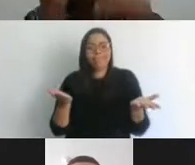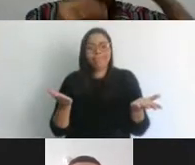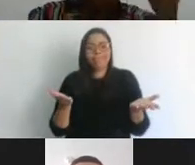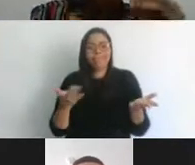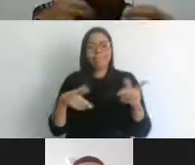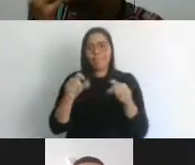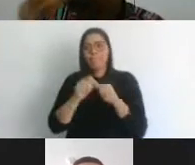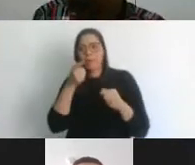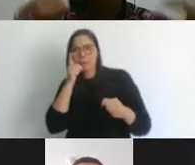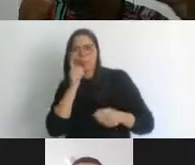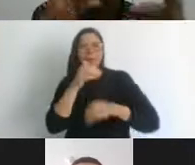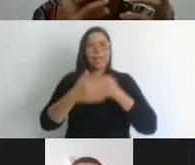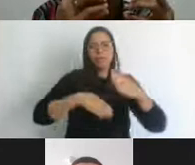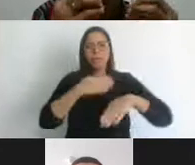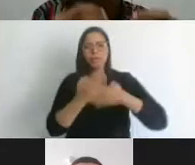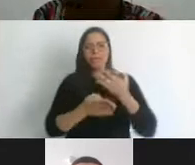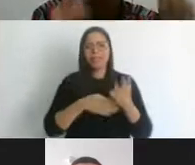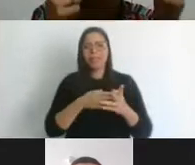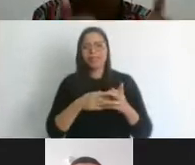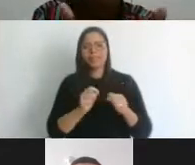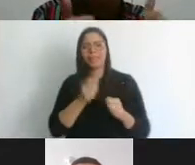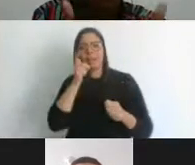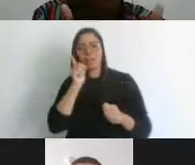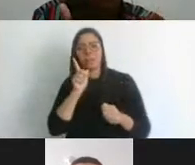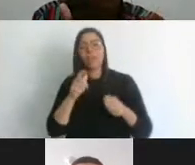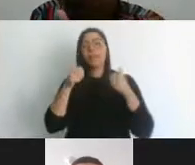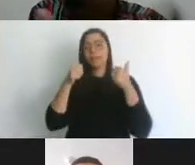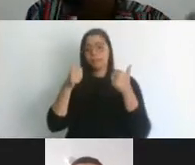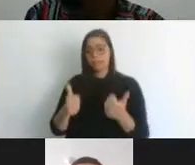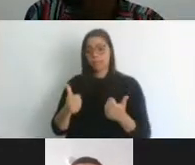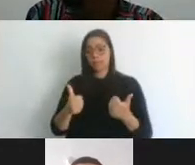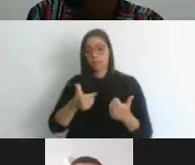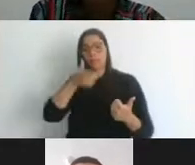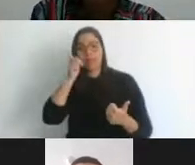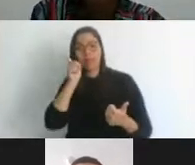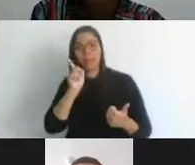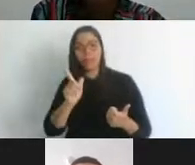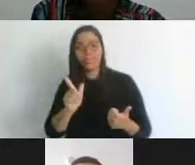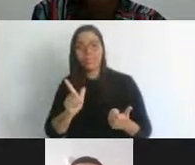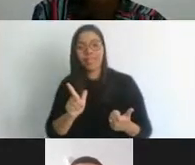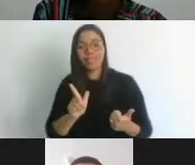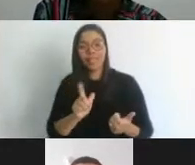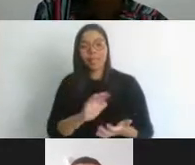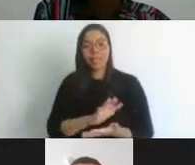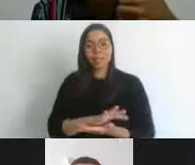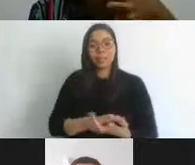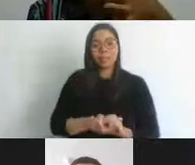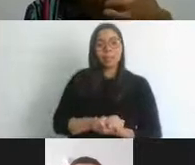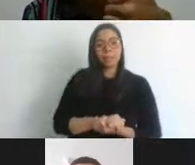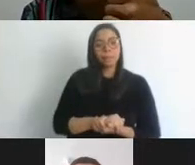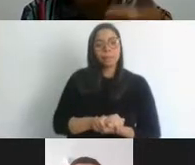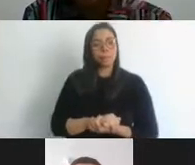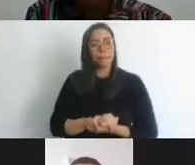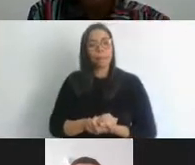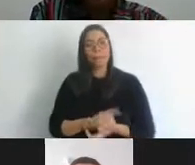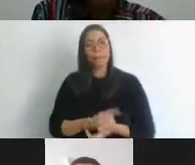consegue fazer movimentações que são relevantes no campo interpessoal sim tá talvez região esteja nesse meio pensando que já